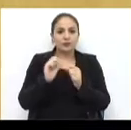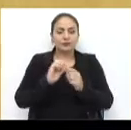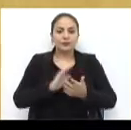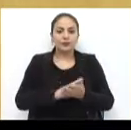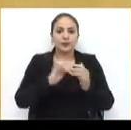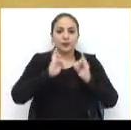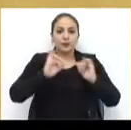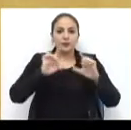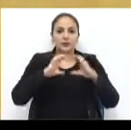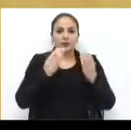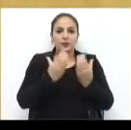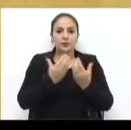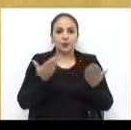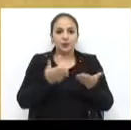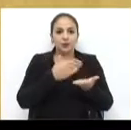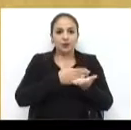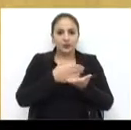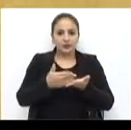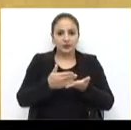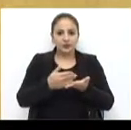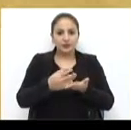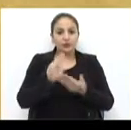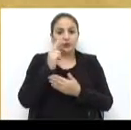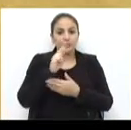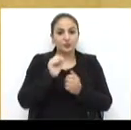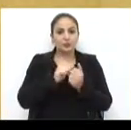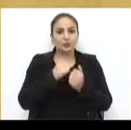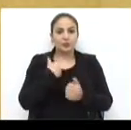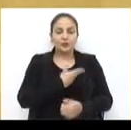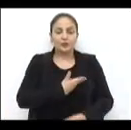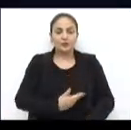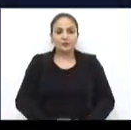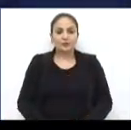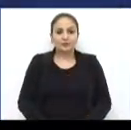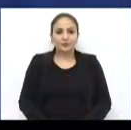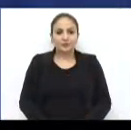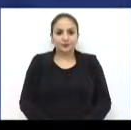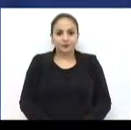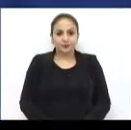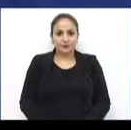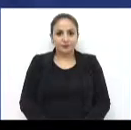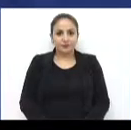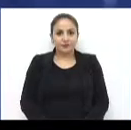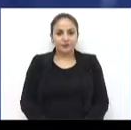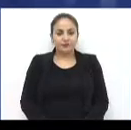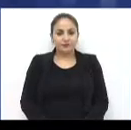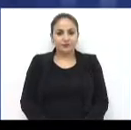O Jornal da Câmara já está começando. Fique com a gente.